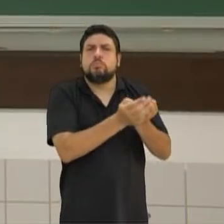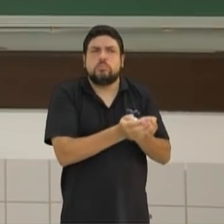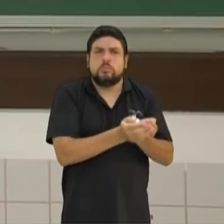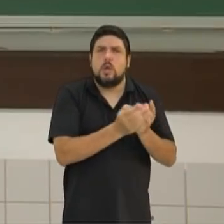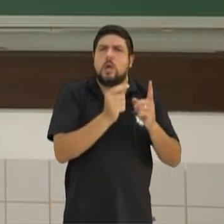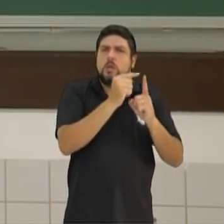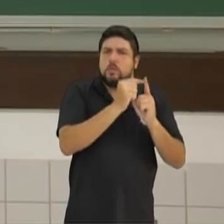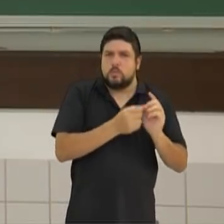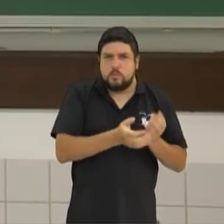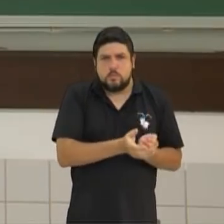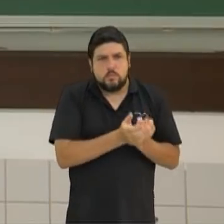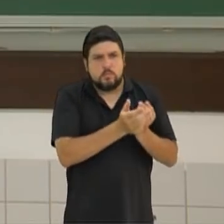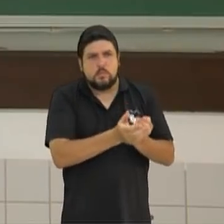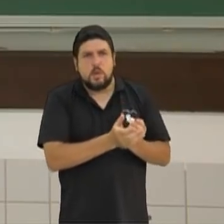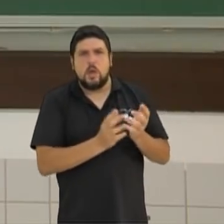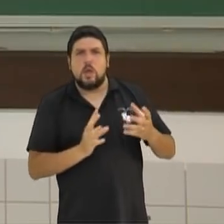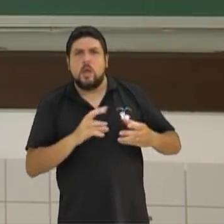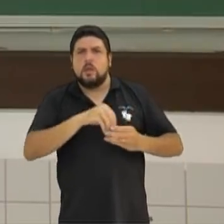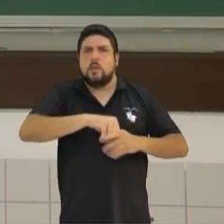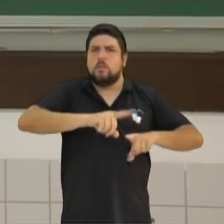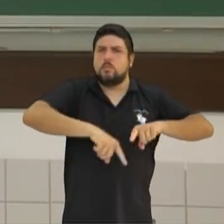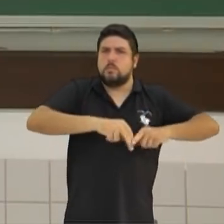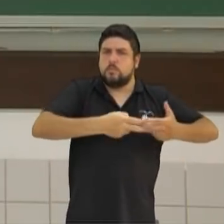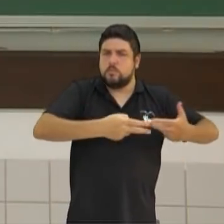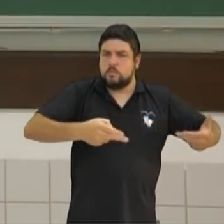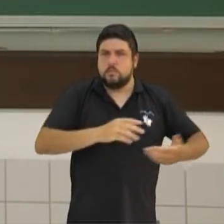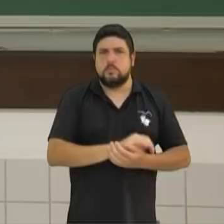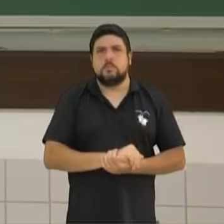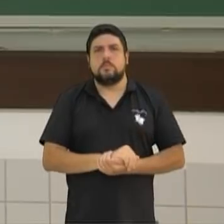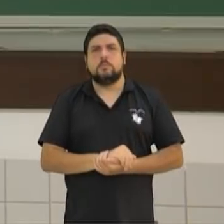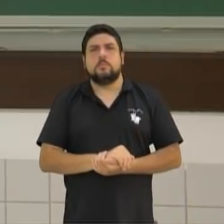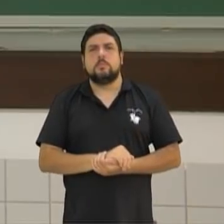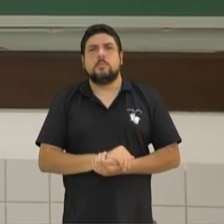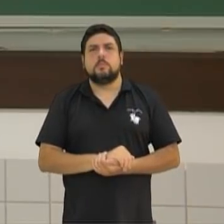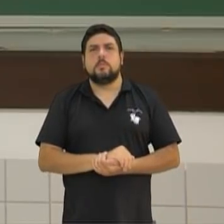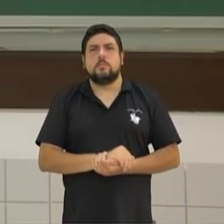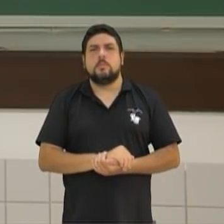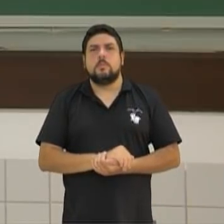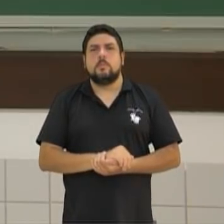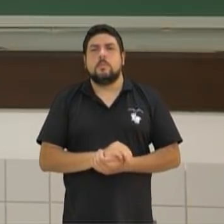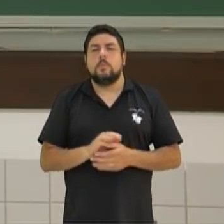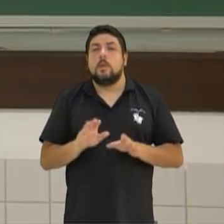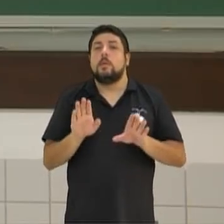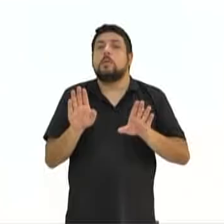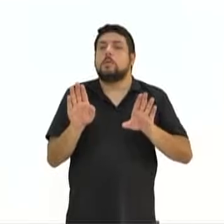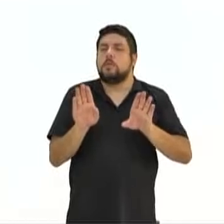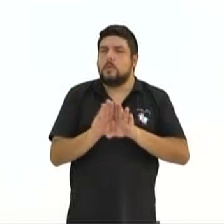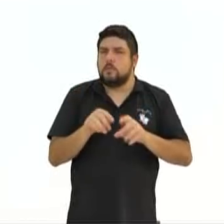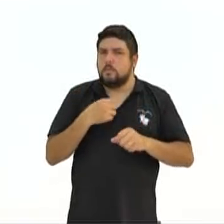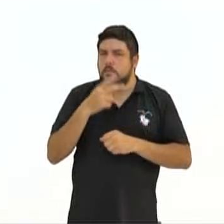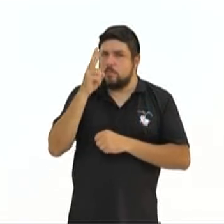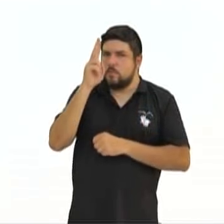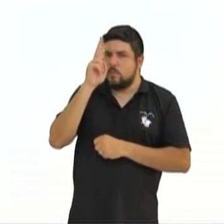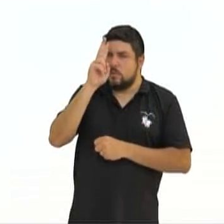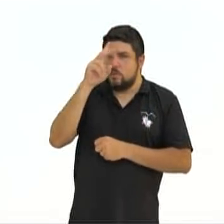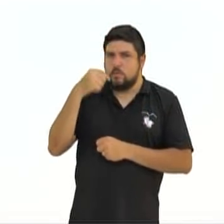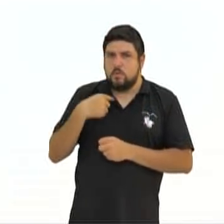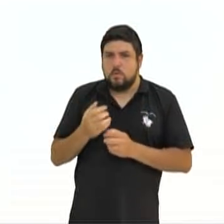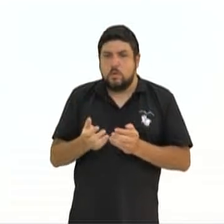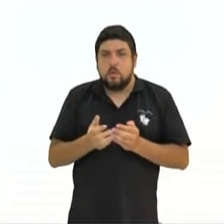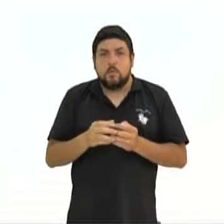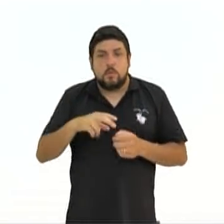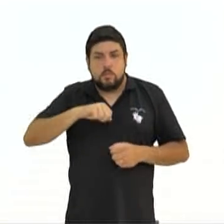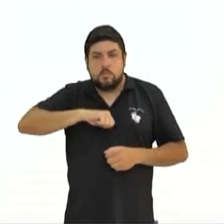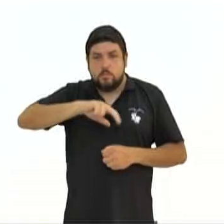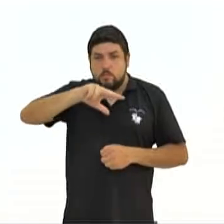barcos, equipamentos e a pesca propriamente. Além disso, vamos lembrar que antes de Portugal se unir, ali